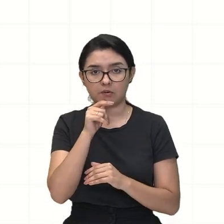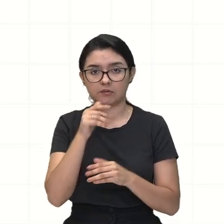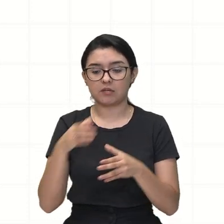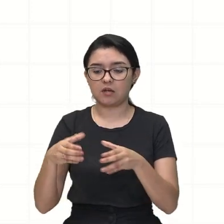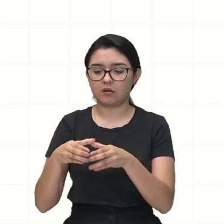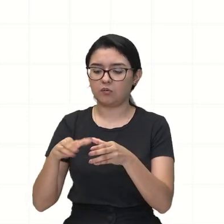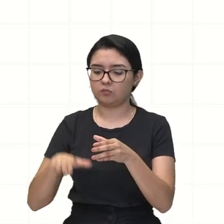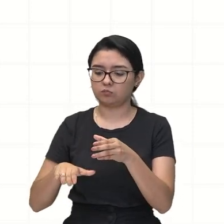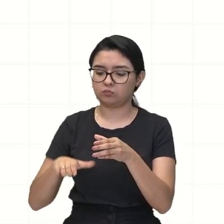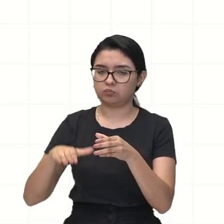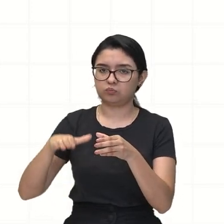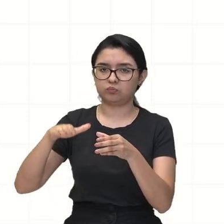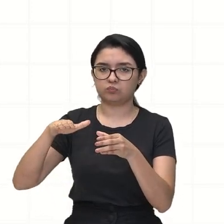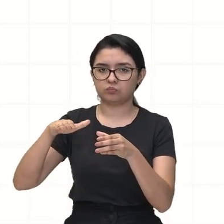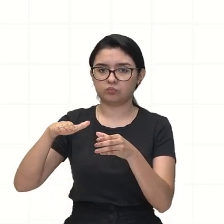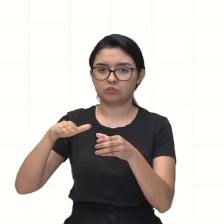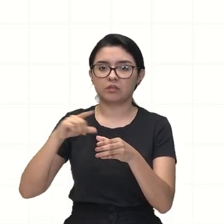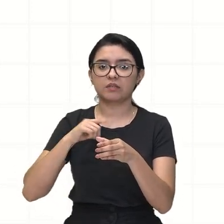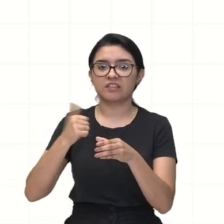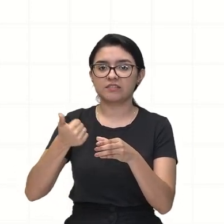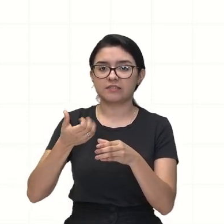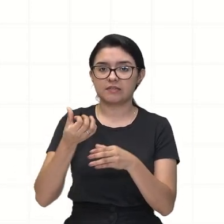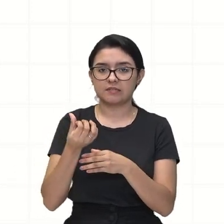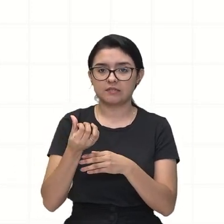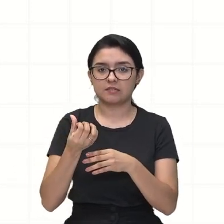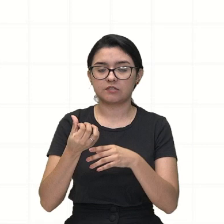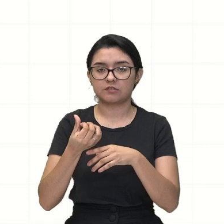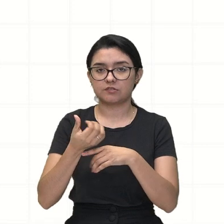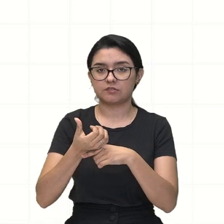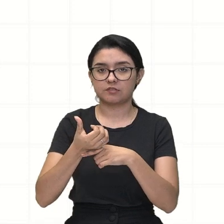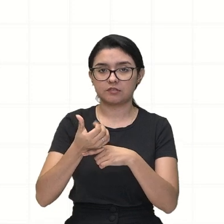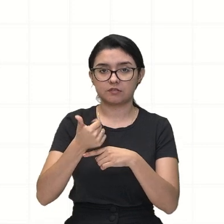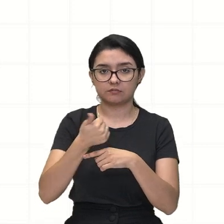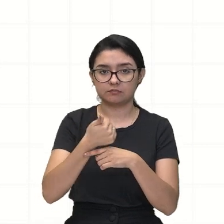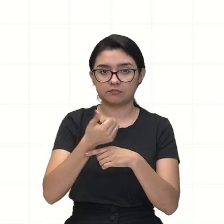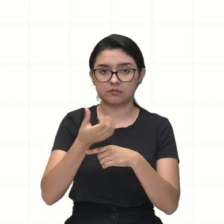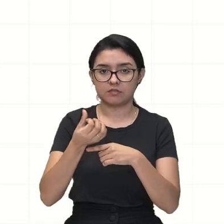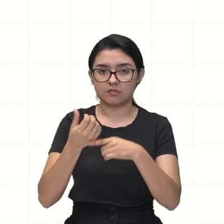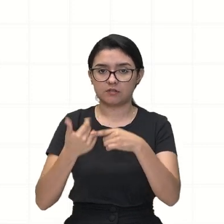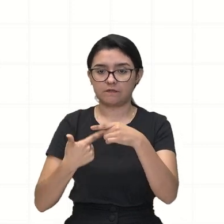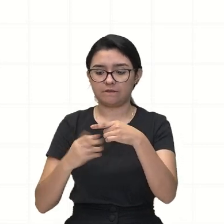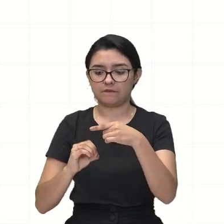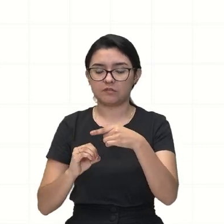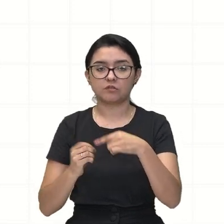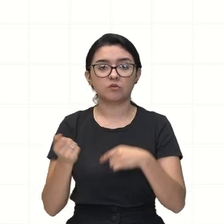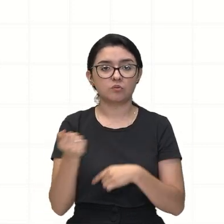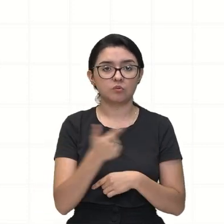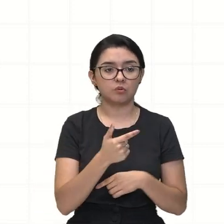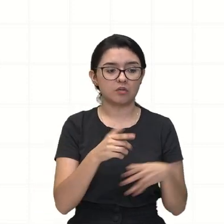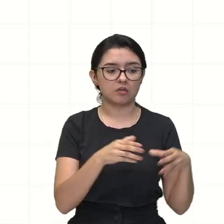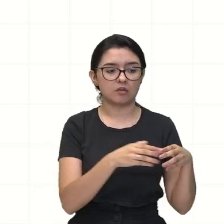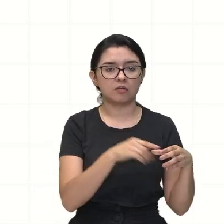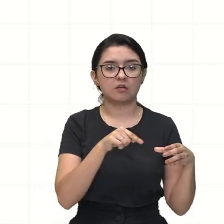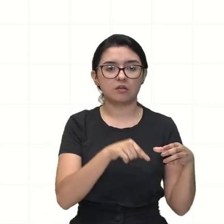né? Porque possui o quê? 16 vinteavos, do que a primeira caixa que possui o